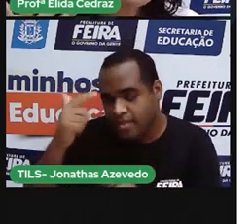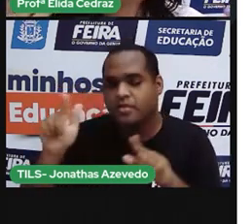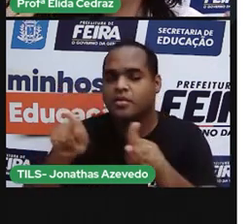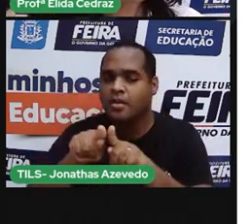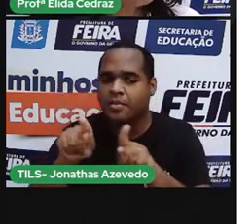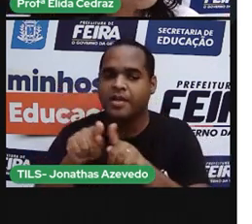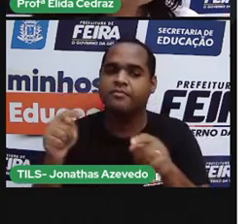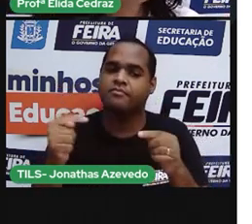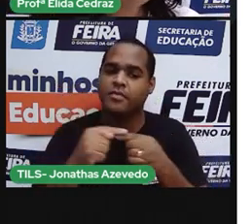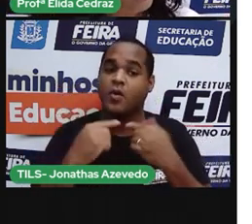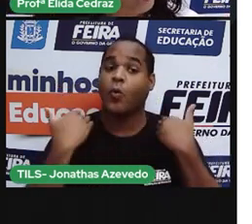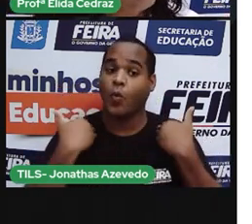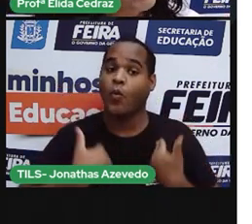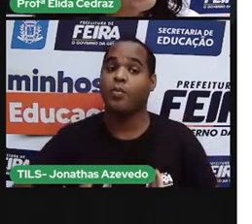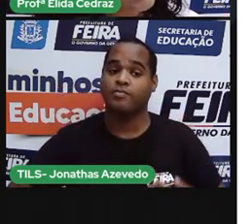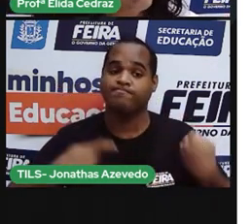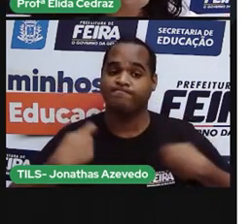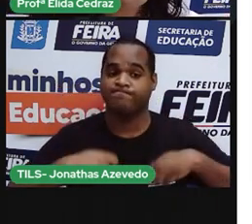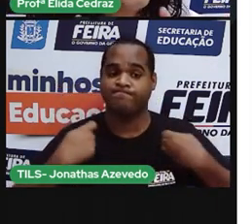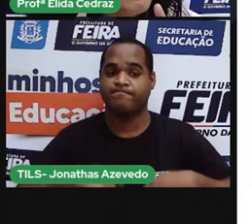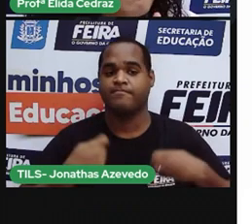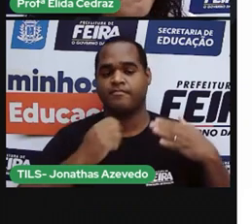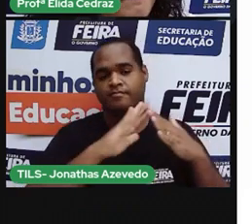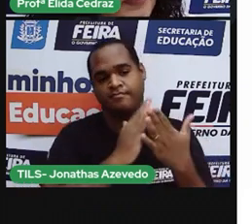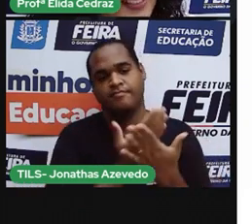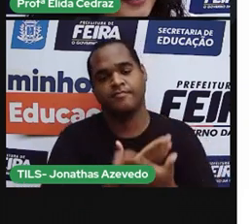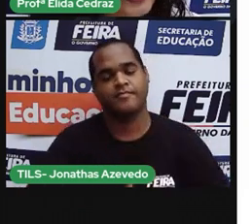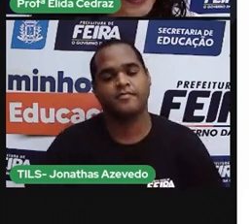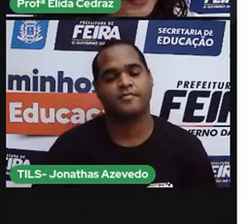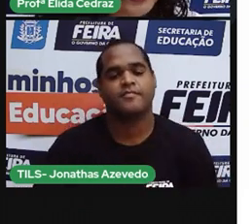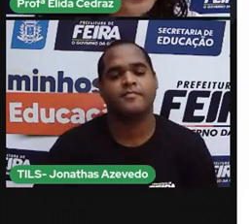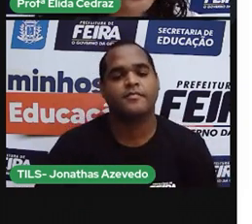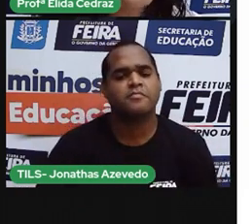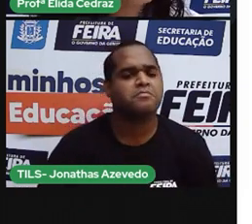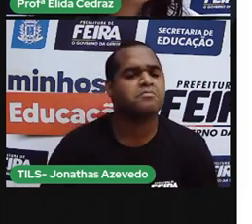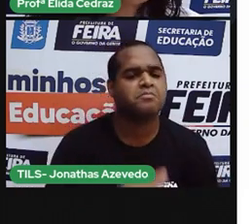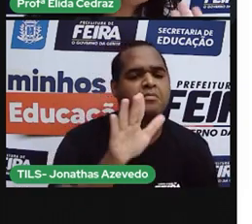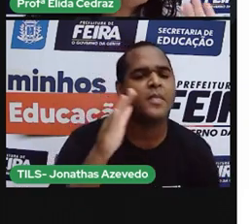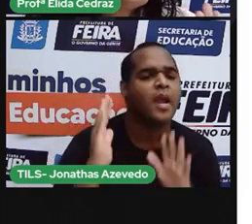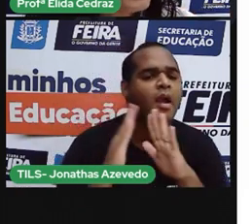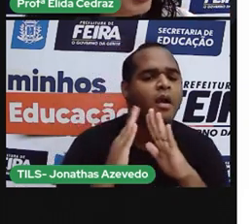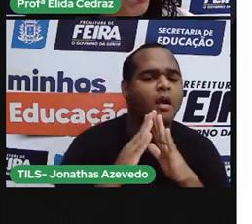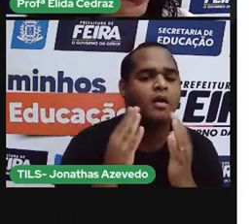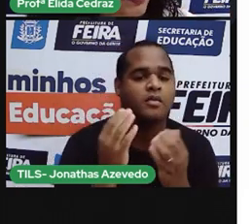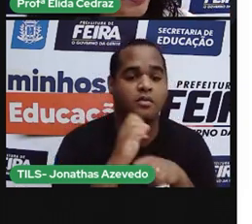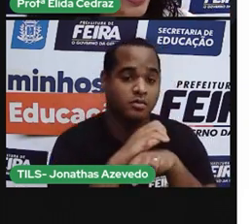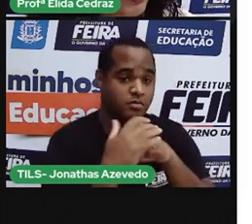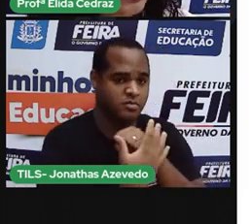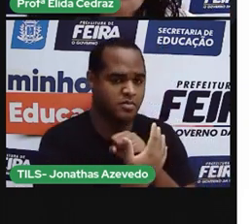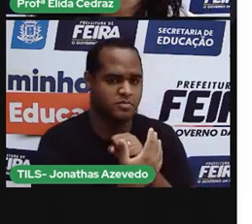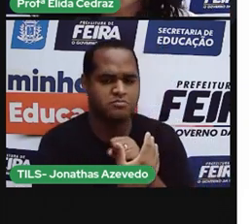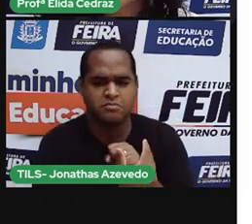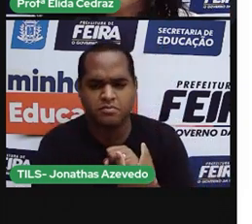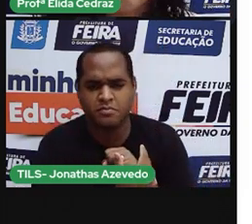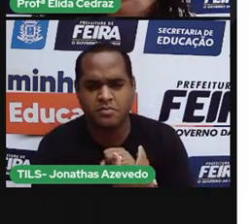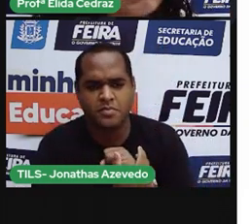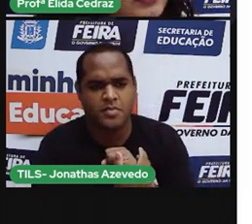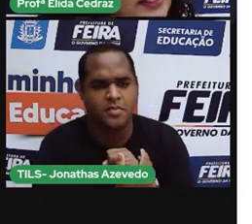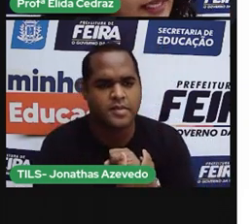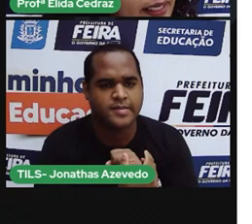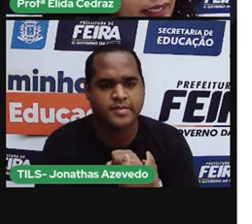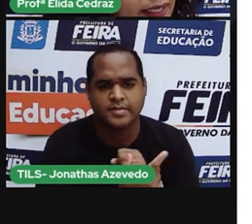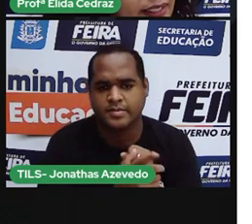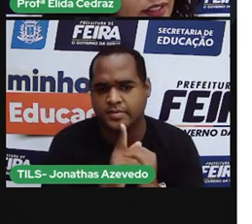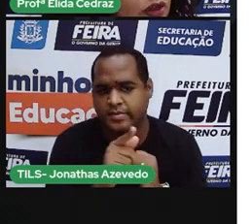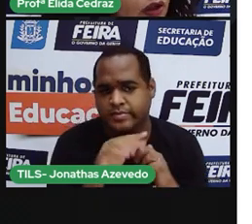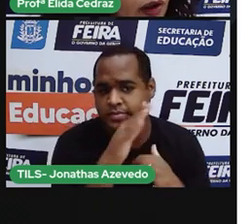conteúdos e desenvolvemos também o corpo na escola. Em casa, nesse período de pandemia,